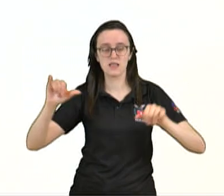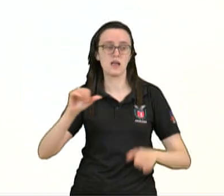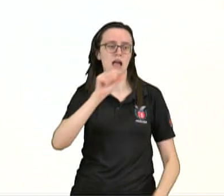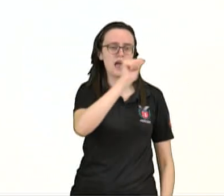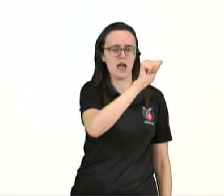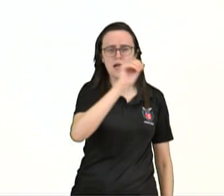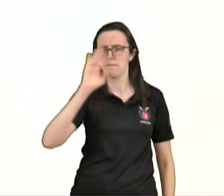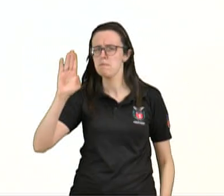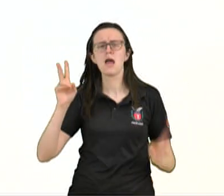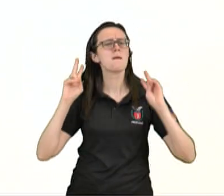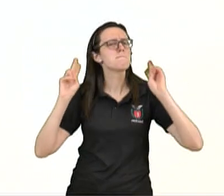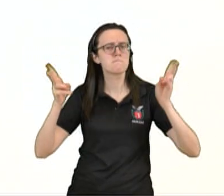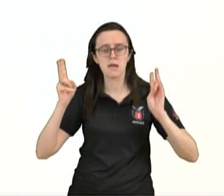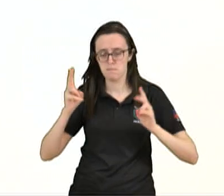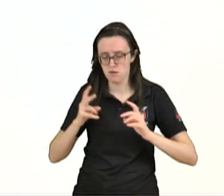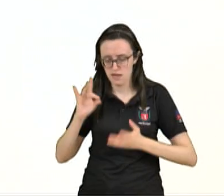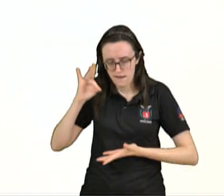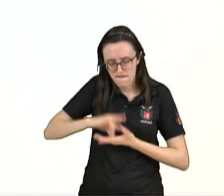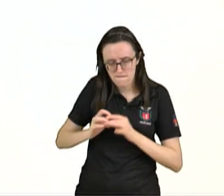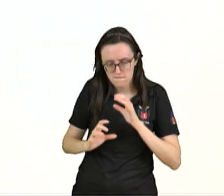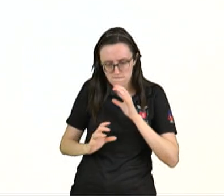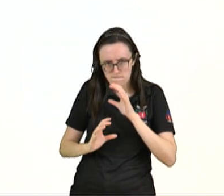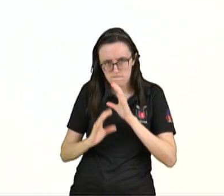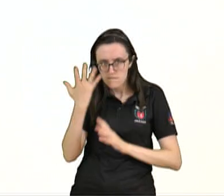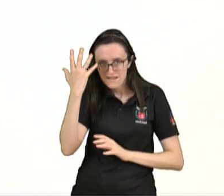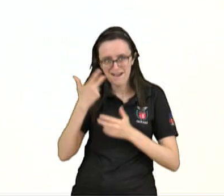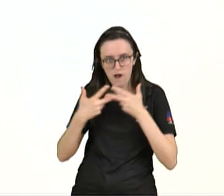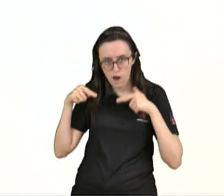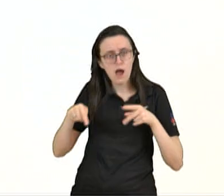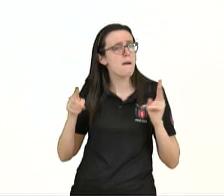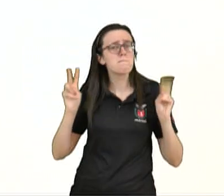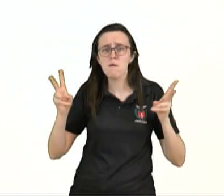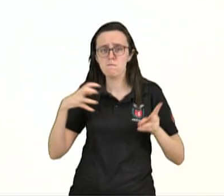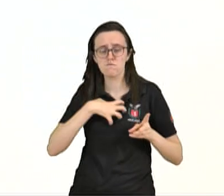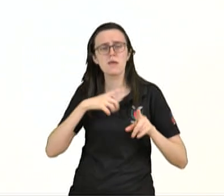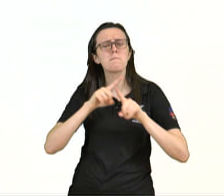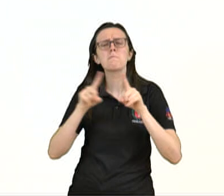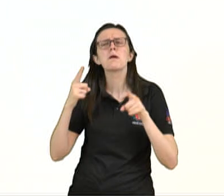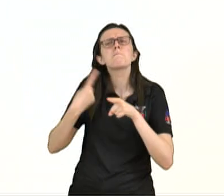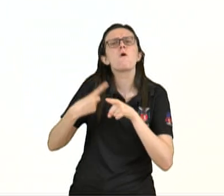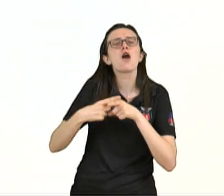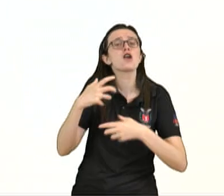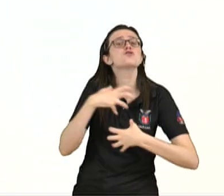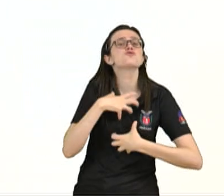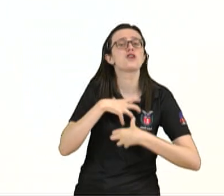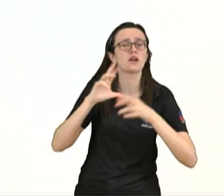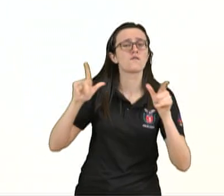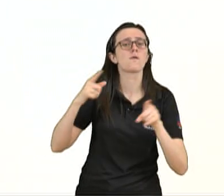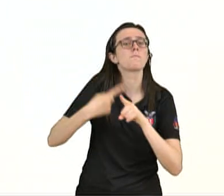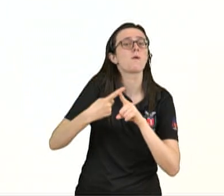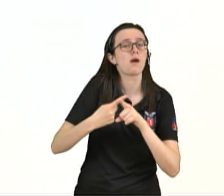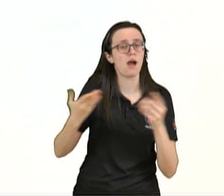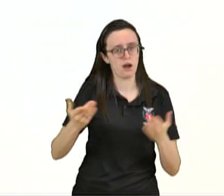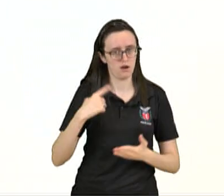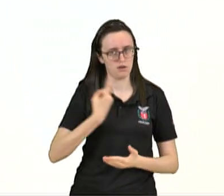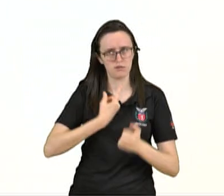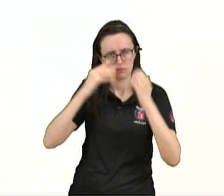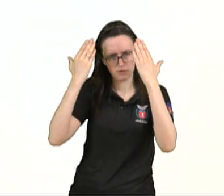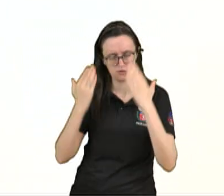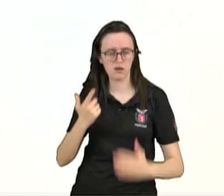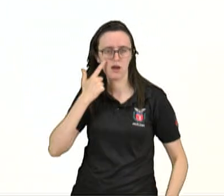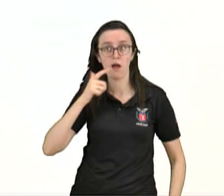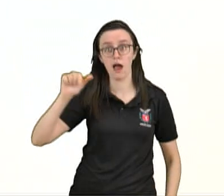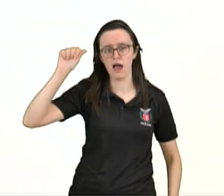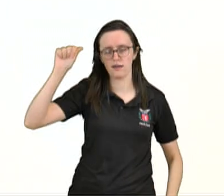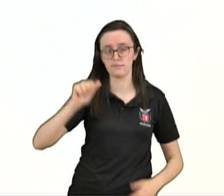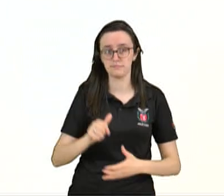mesmo fato, foram escritas de maneiras diferentes. Explique essa diferença. Então, a gente vai analisar essa diferença, né? Letra A.